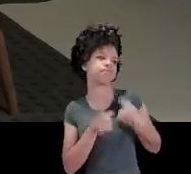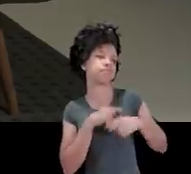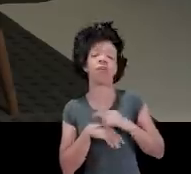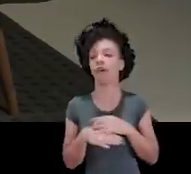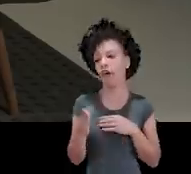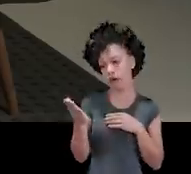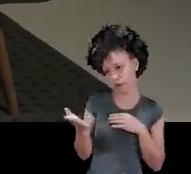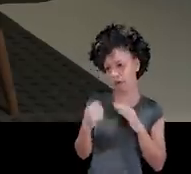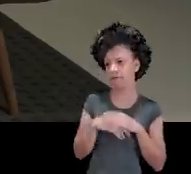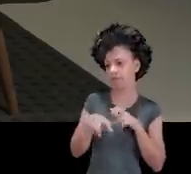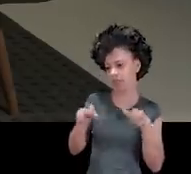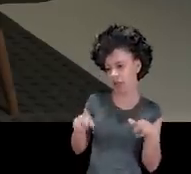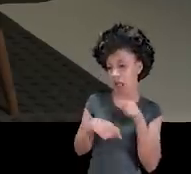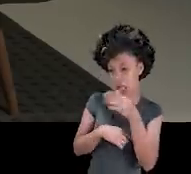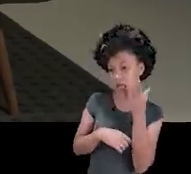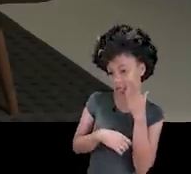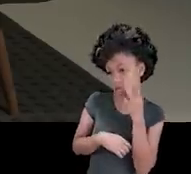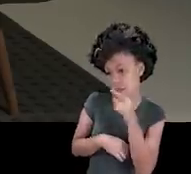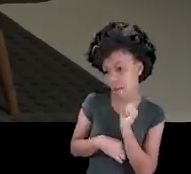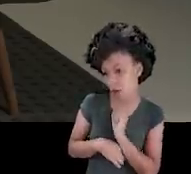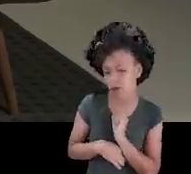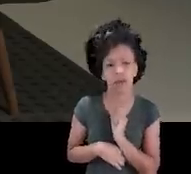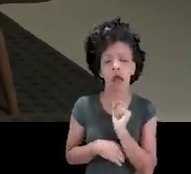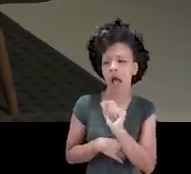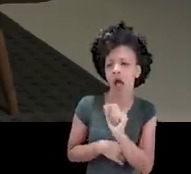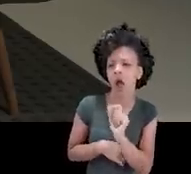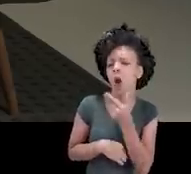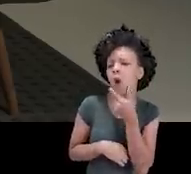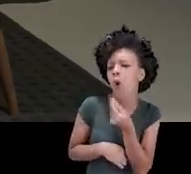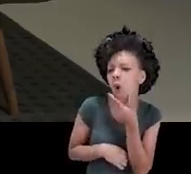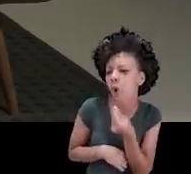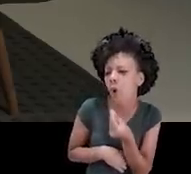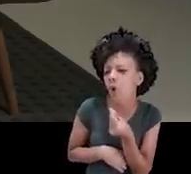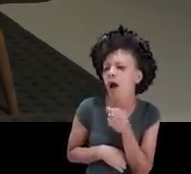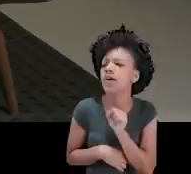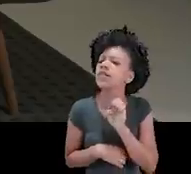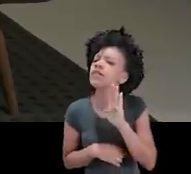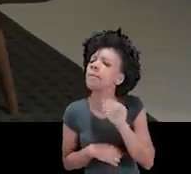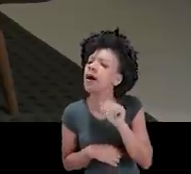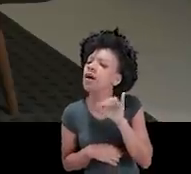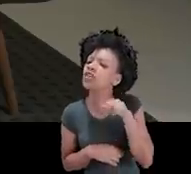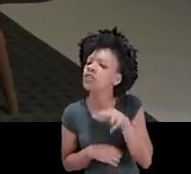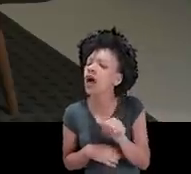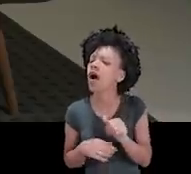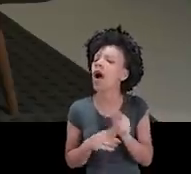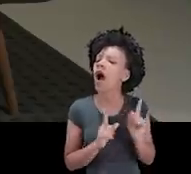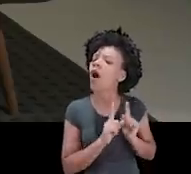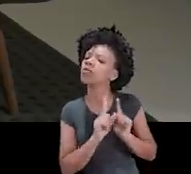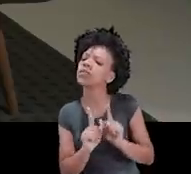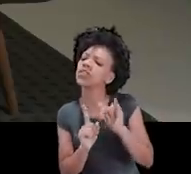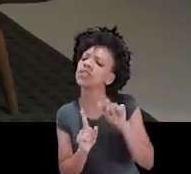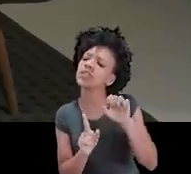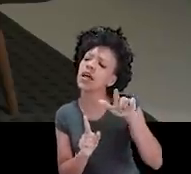lá, na plateia, sabe quem está ali, ó? Aquele rapaz, o tal do Sebastião, que fez comercial do lado daquela moça, da